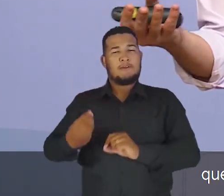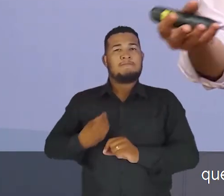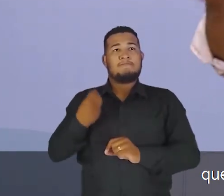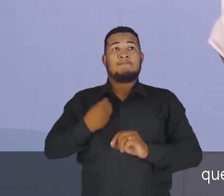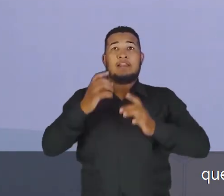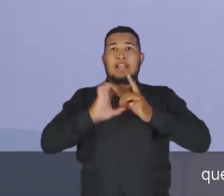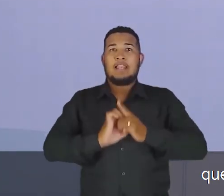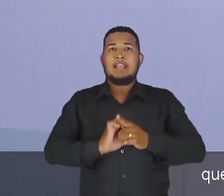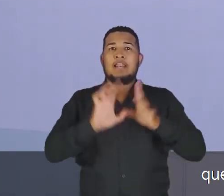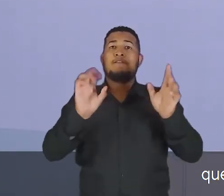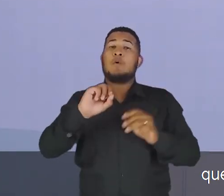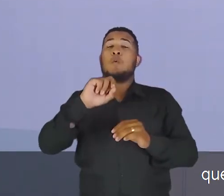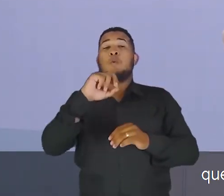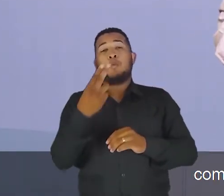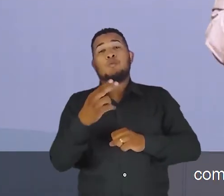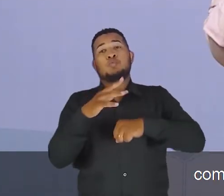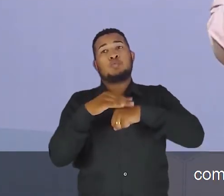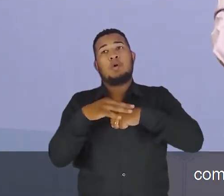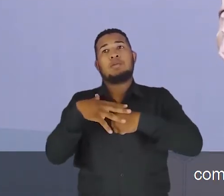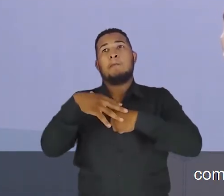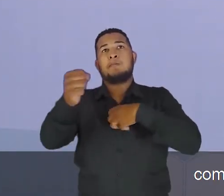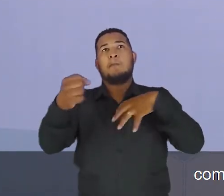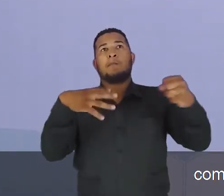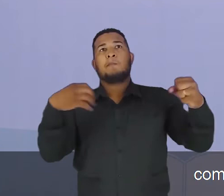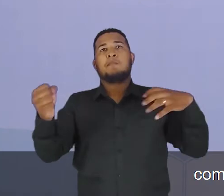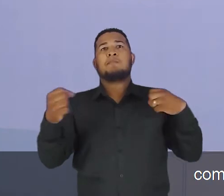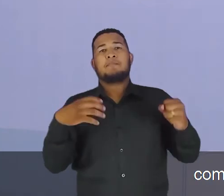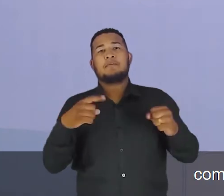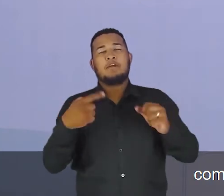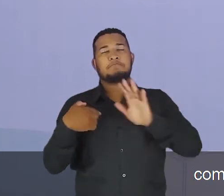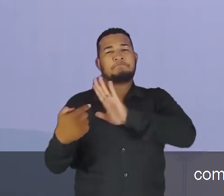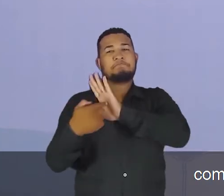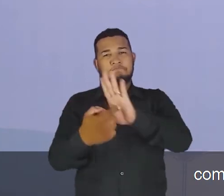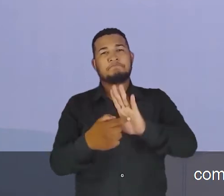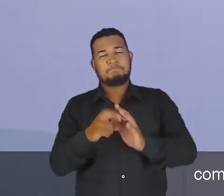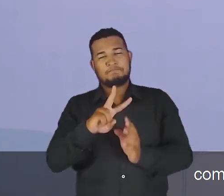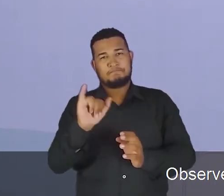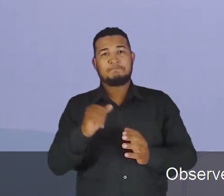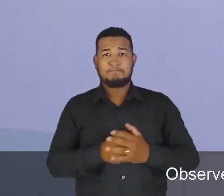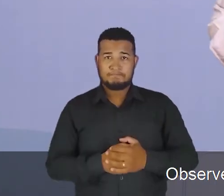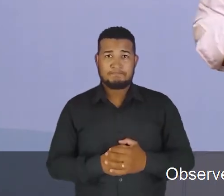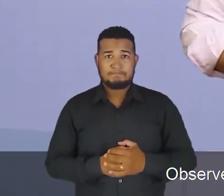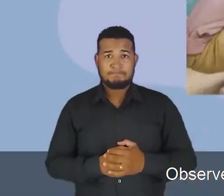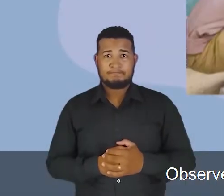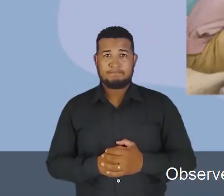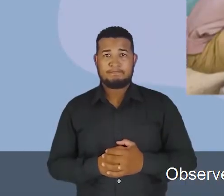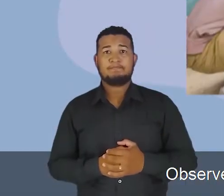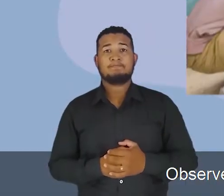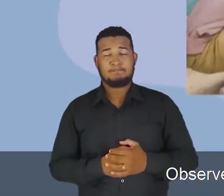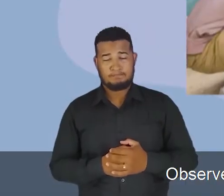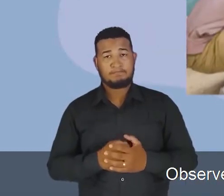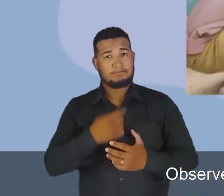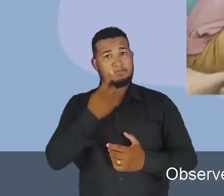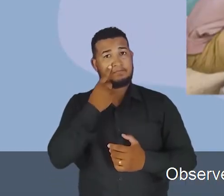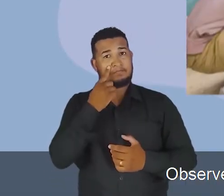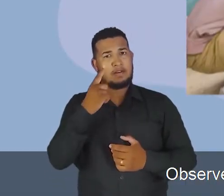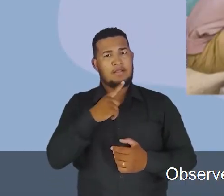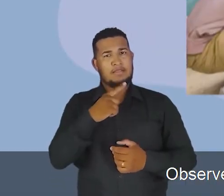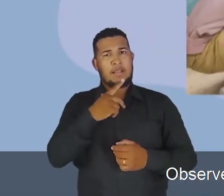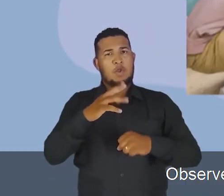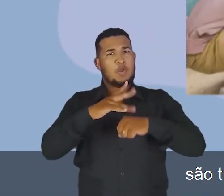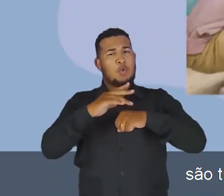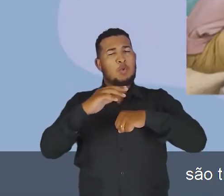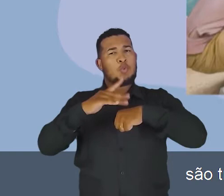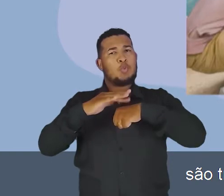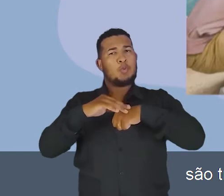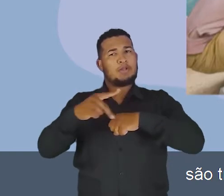livre ou causar doenças, como as doenças que eu vou apresentar para você agora. Observe na imagem que nós temos duas doenças